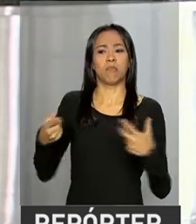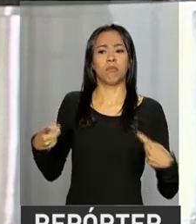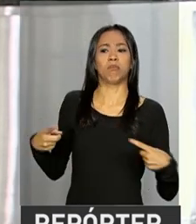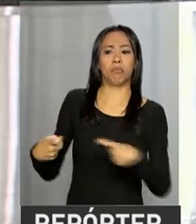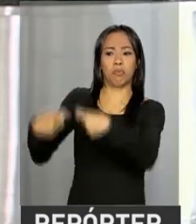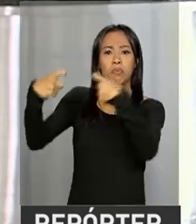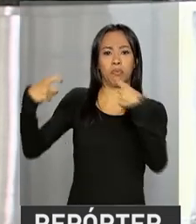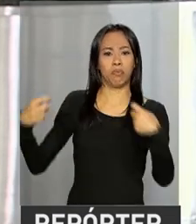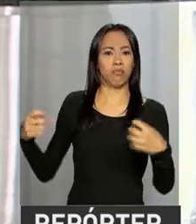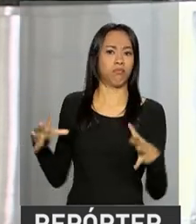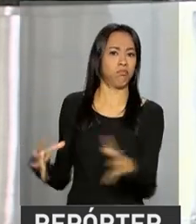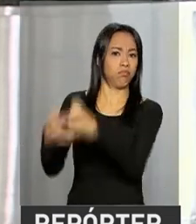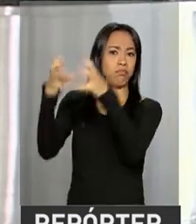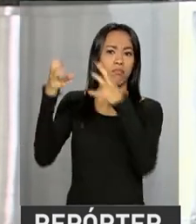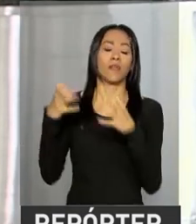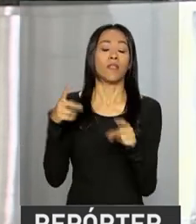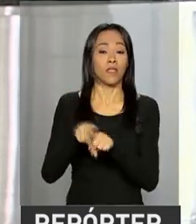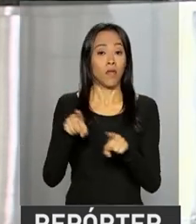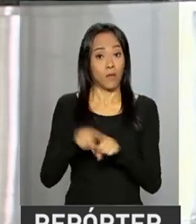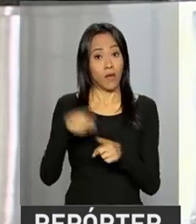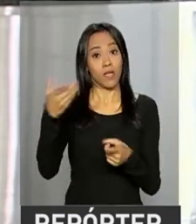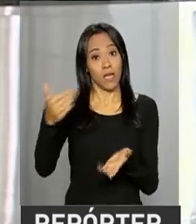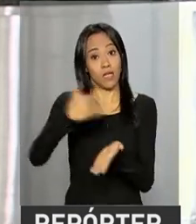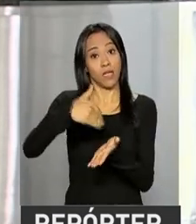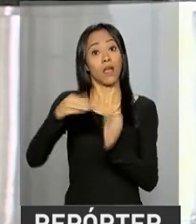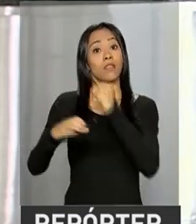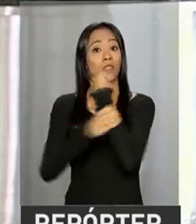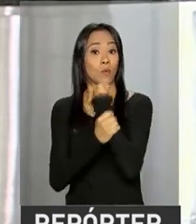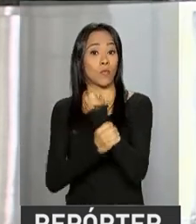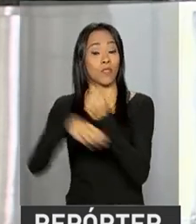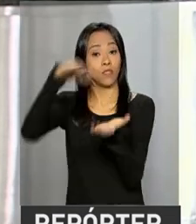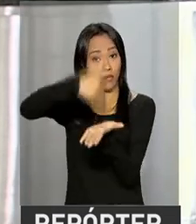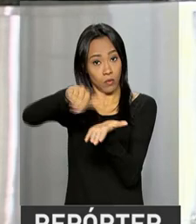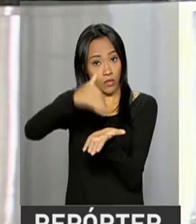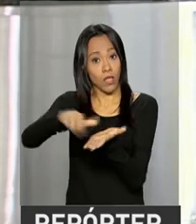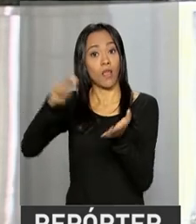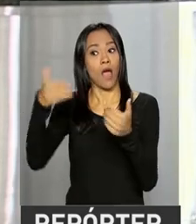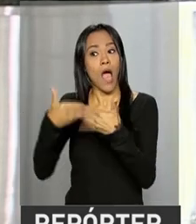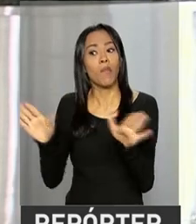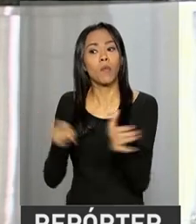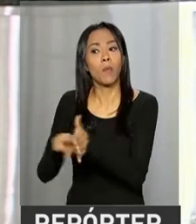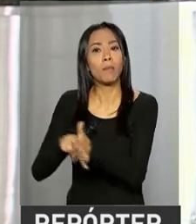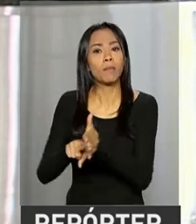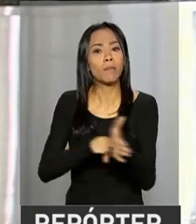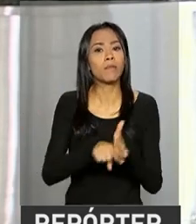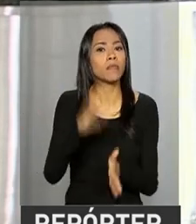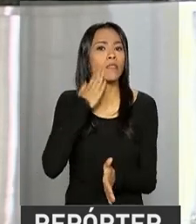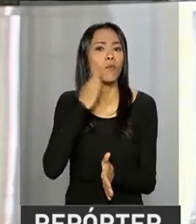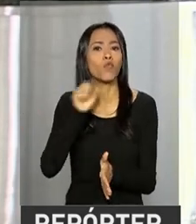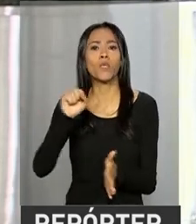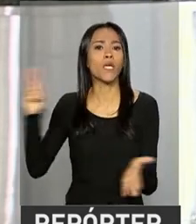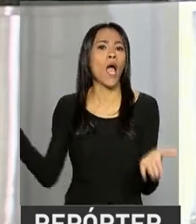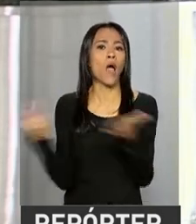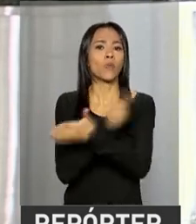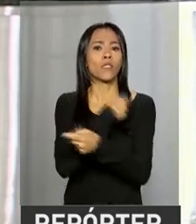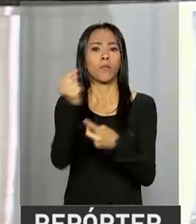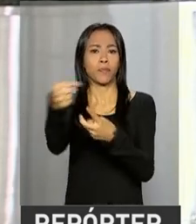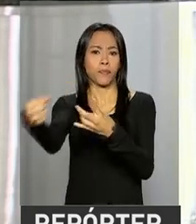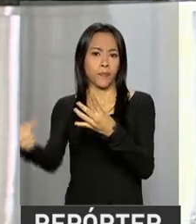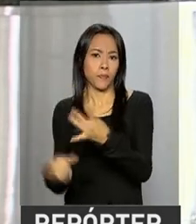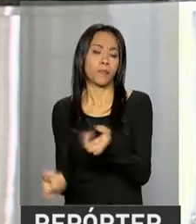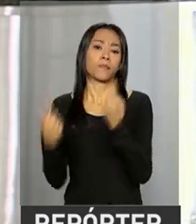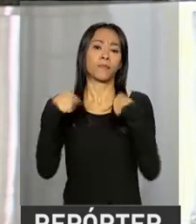a Secretaria de Segurança Pública do Estado que já abriu o inquérito para investigar o caso aund ação Nacional do Índio a Funai também